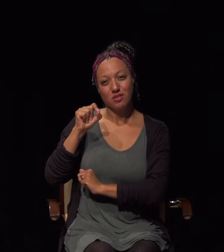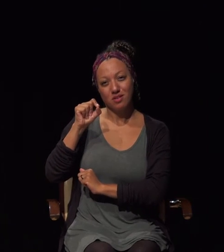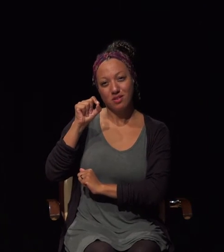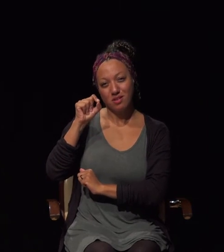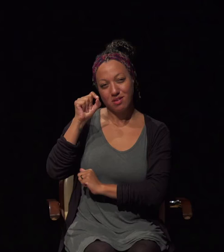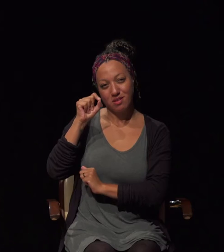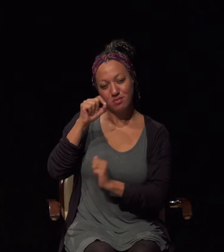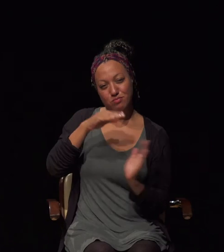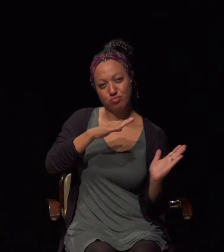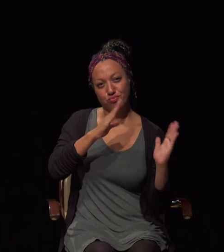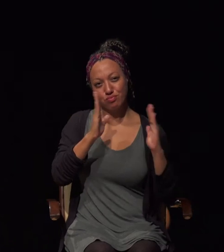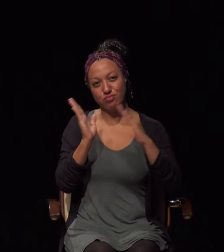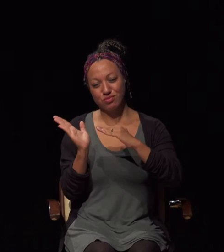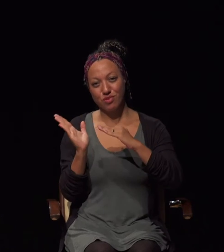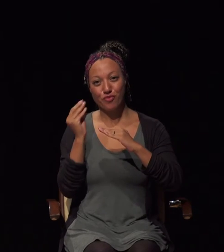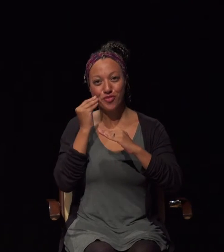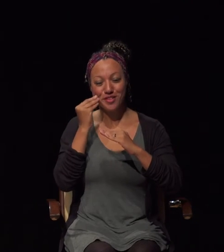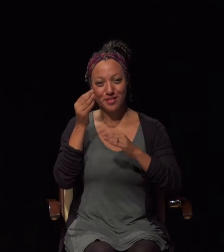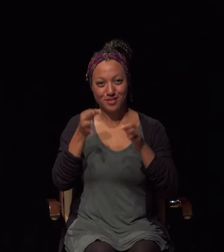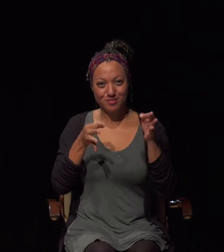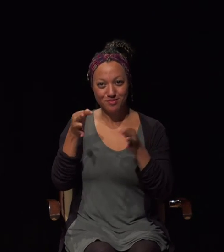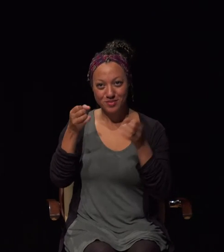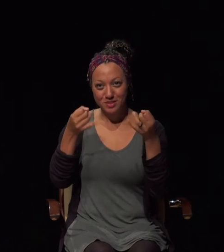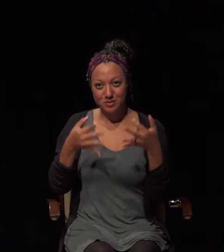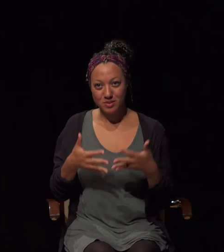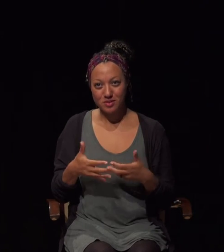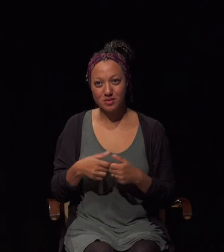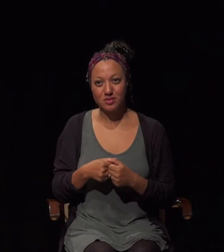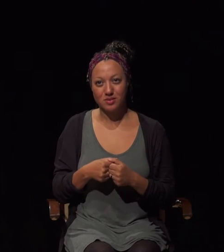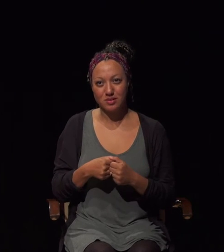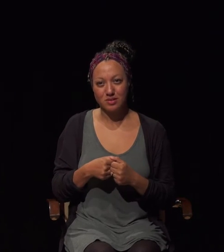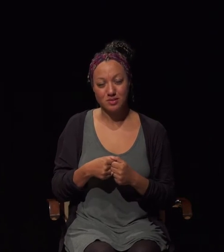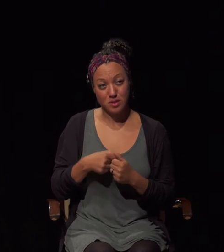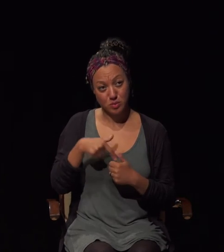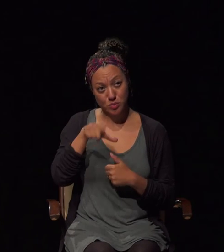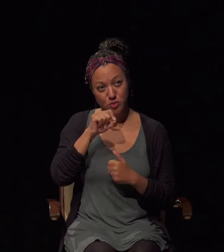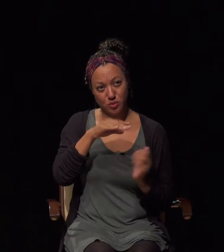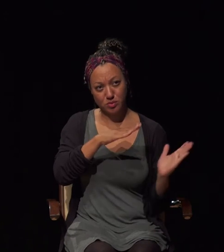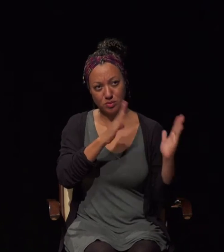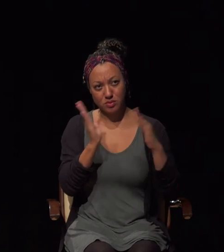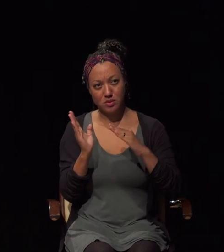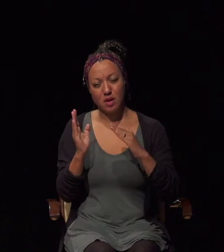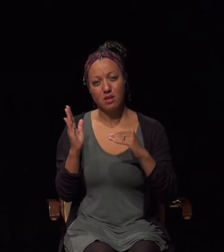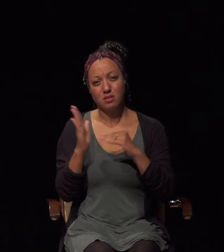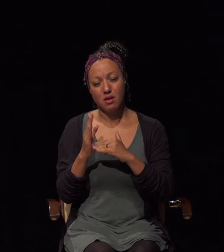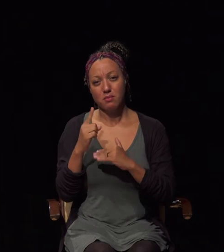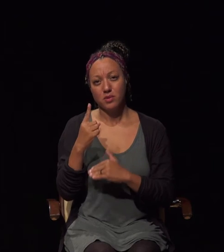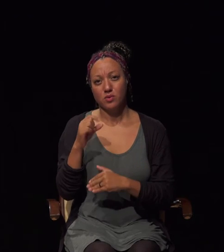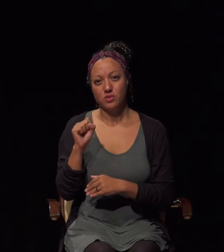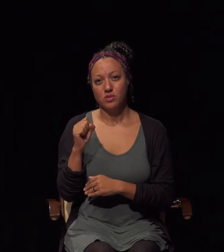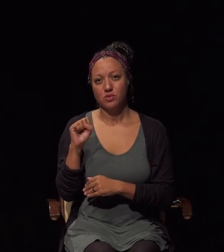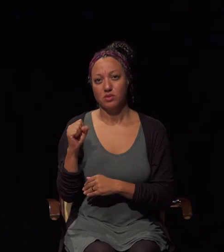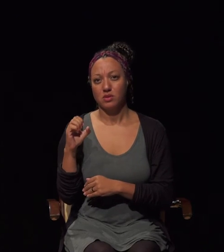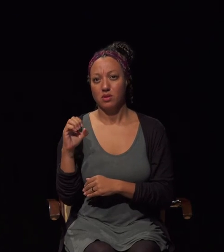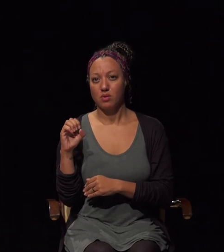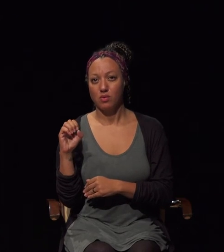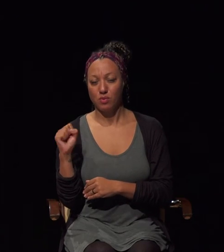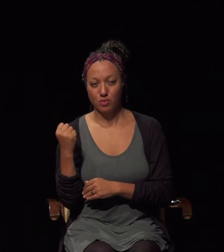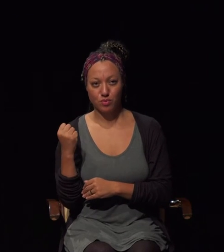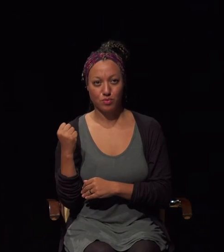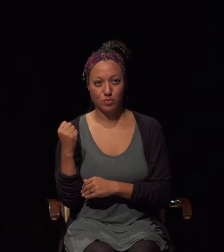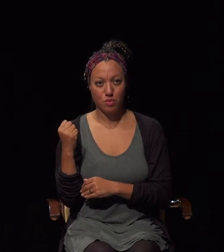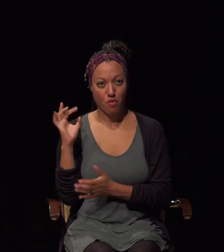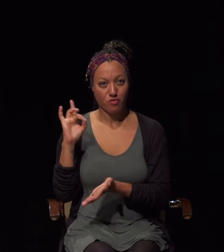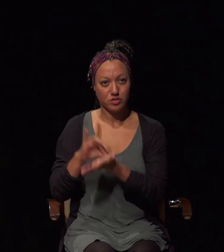vou tentar justificar aqui eh um critério cronológico e até 1888 data da Abolição formal